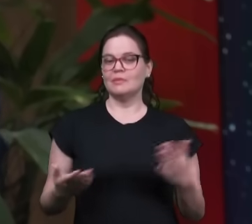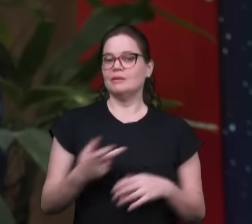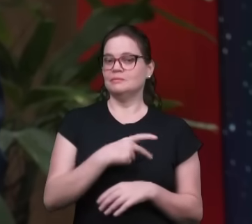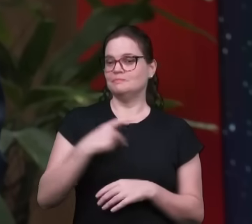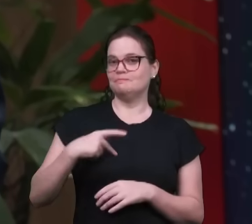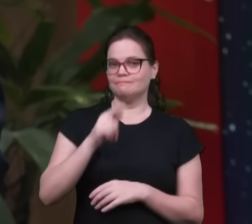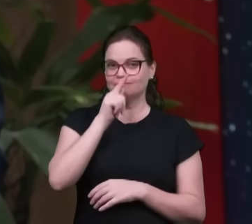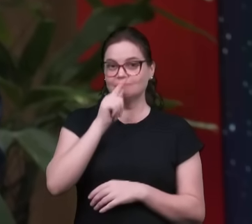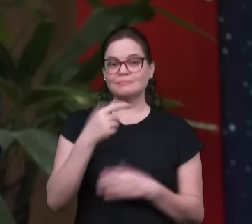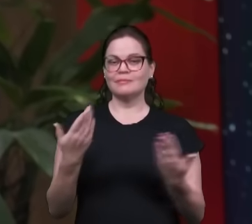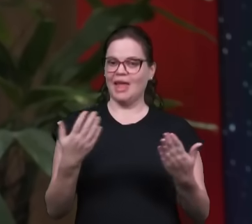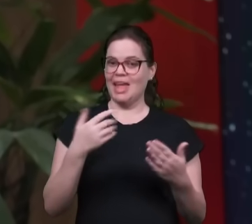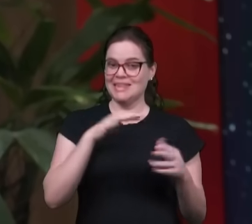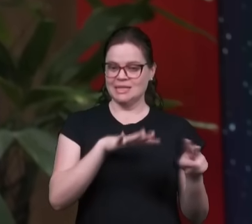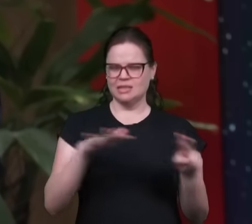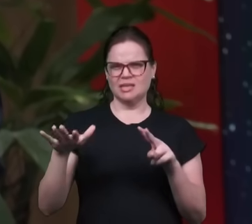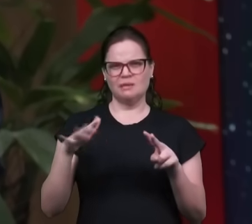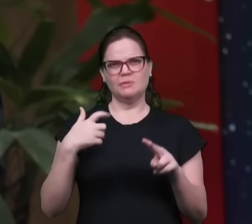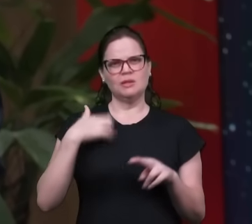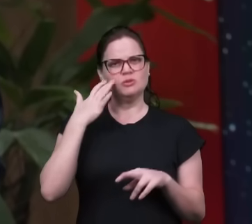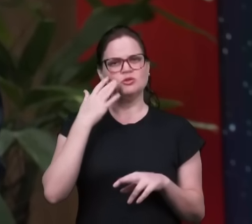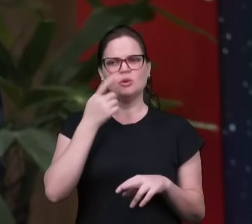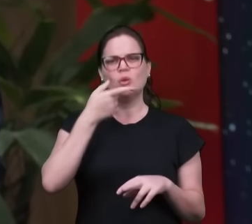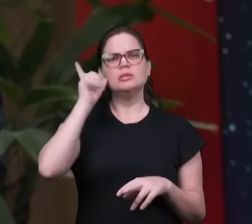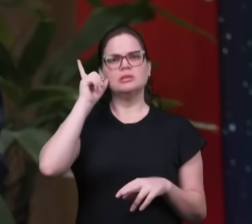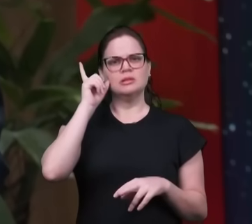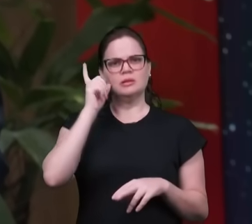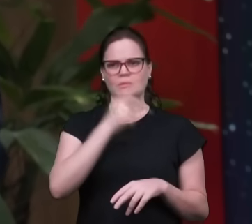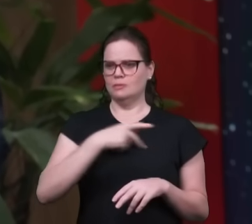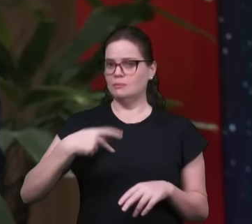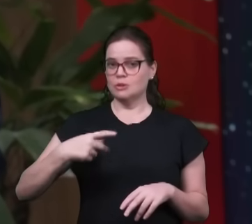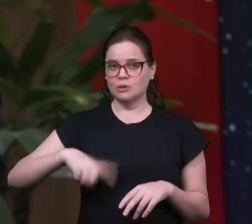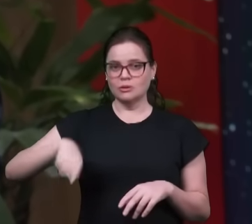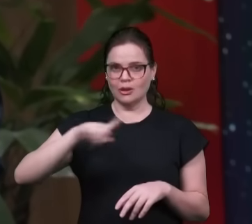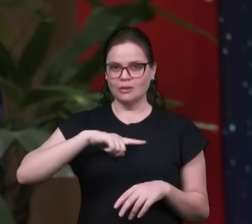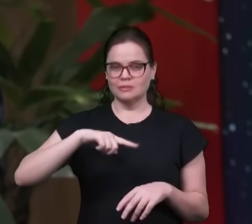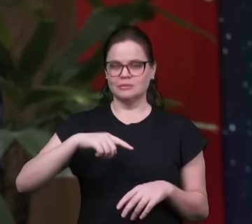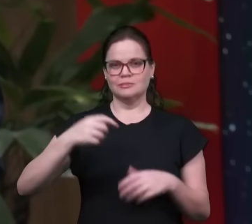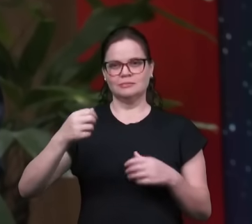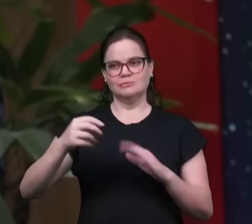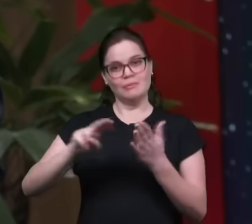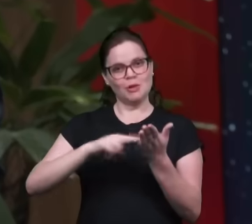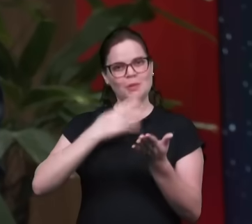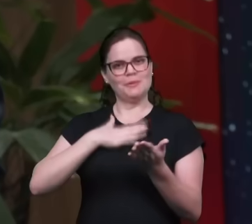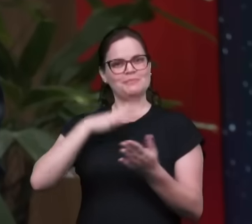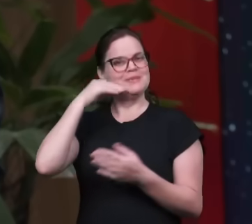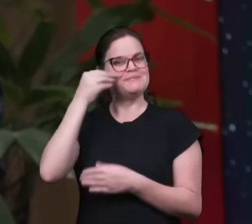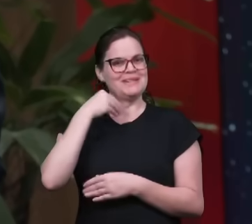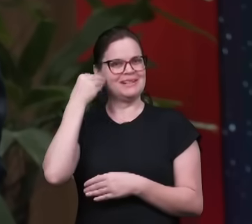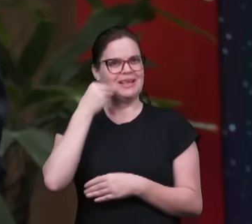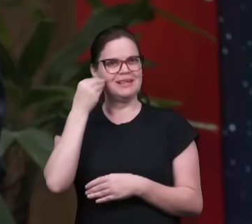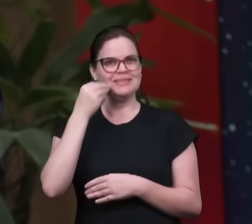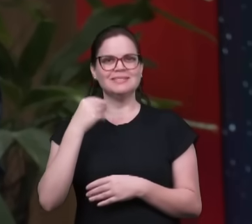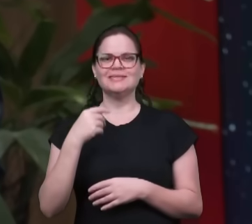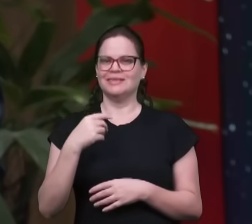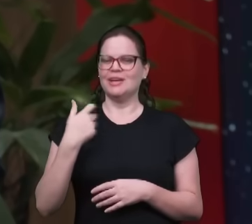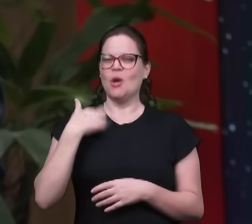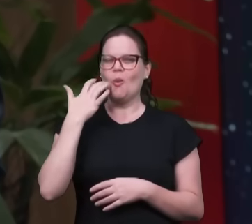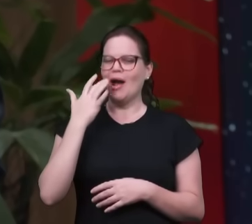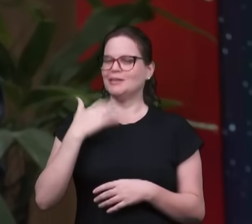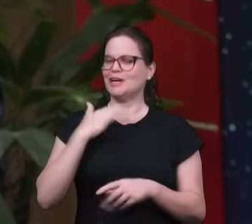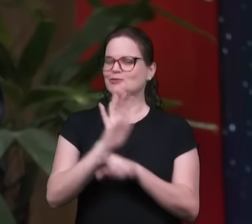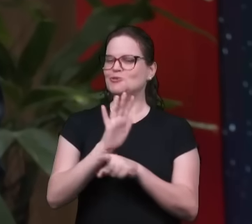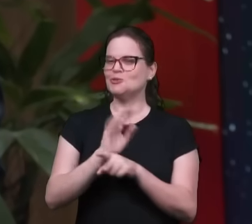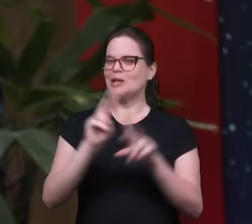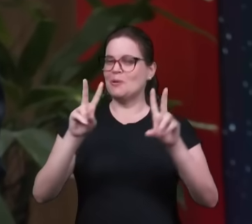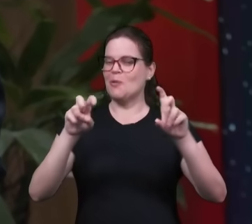essa semana, ontem, um companheiro nosso, um pastor, me mandou uma experiência que eu achei que contribui com esse momento que nós